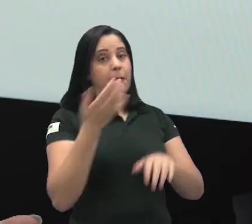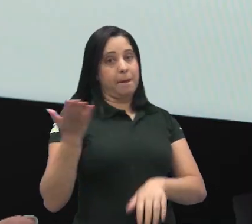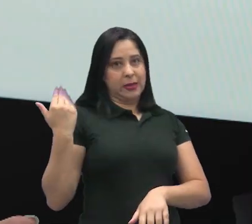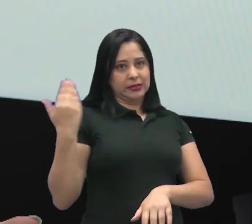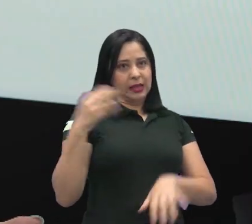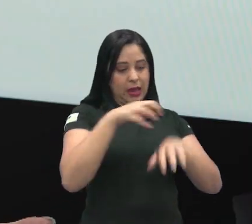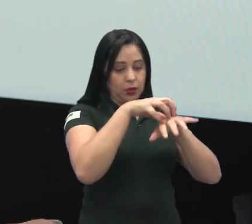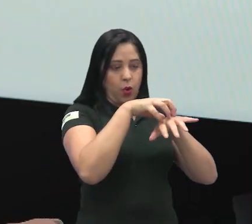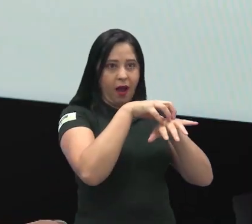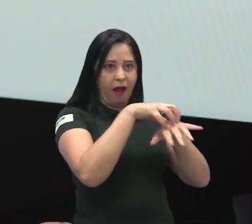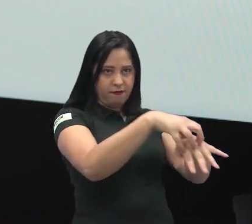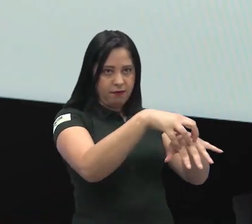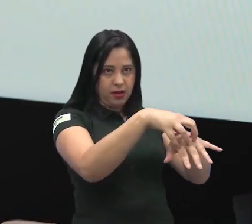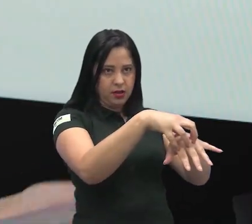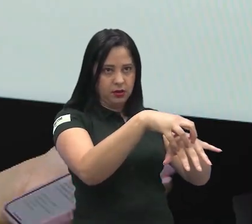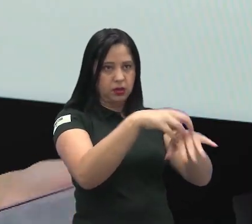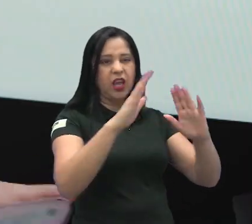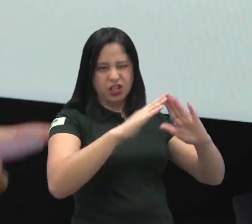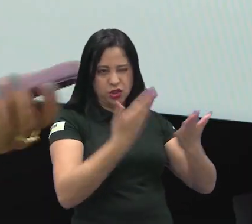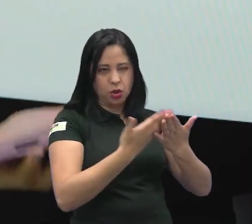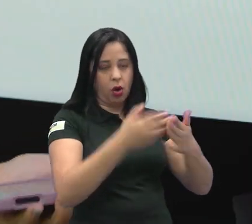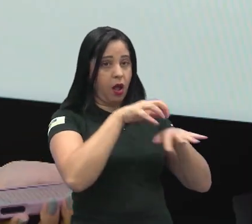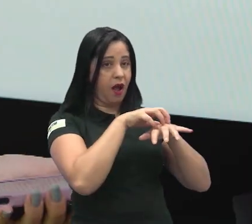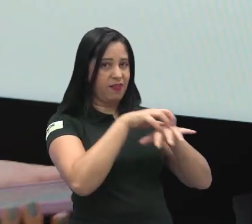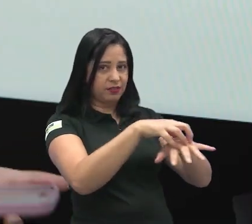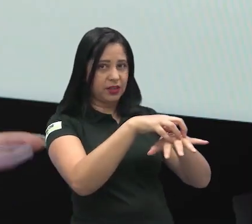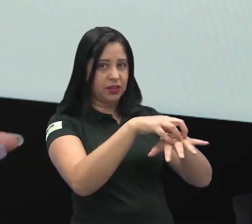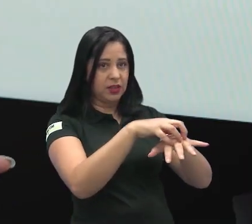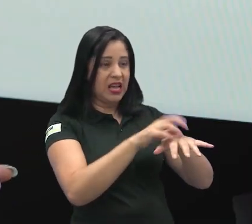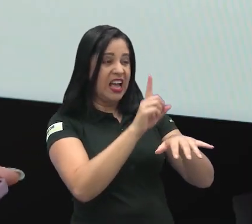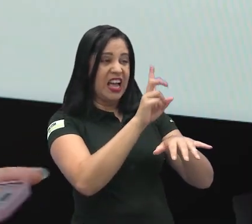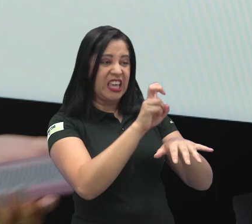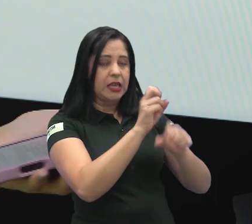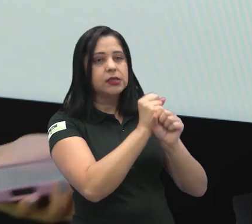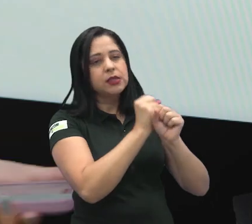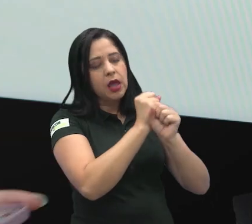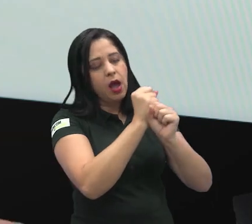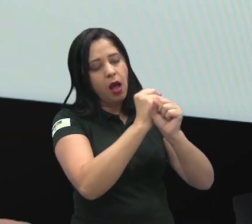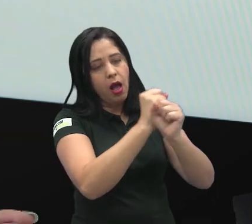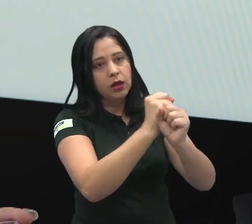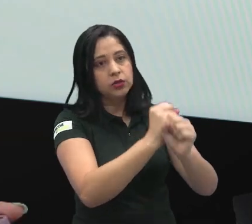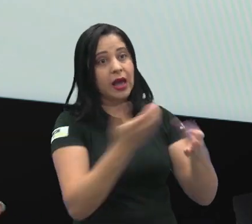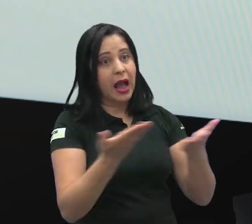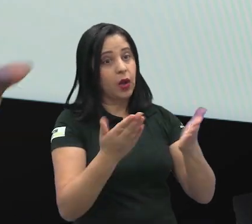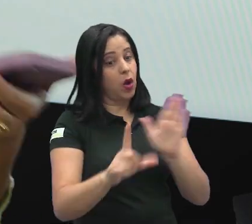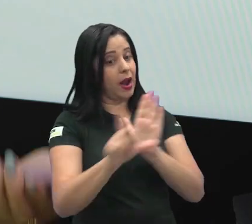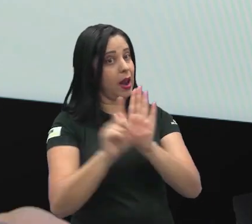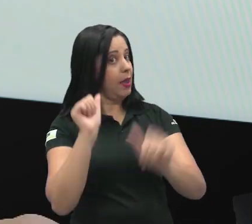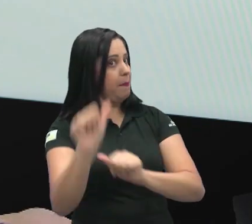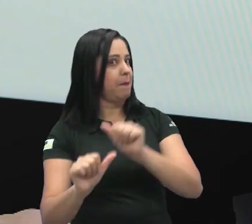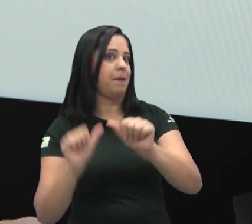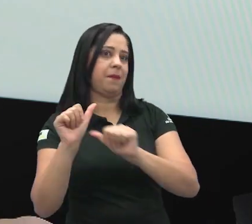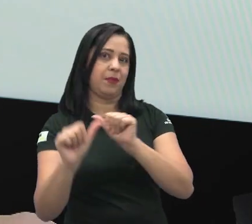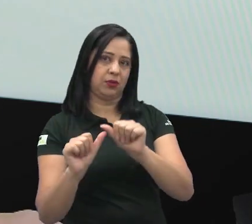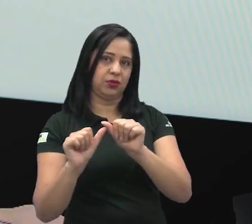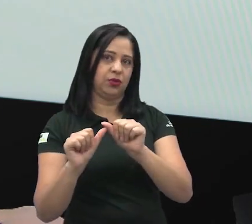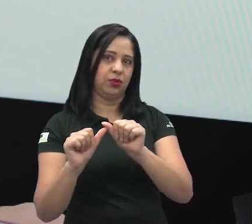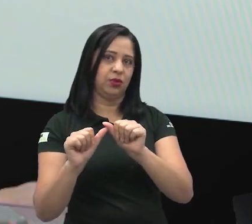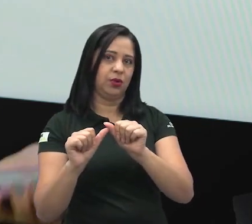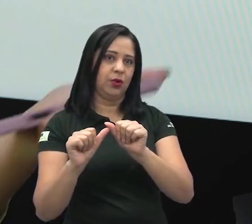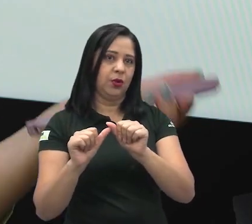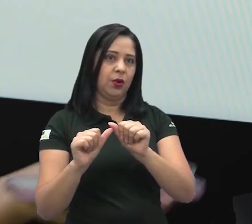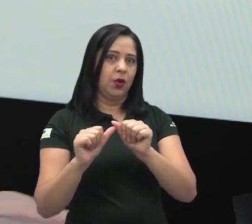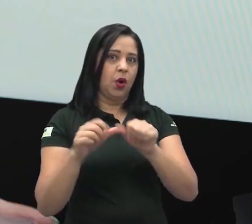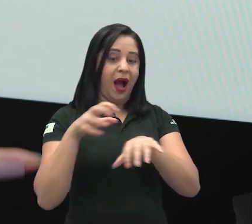cidade. Antes era permitido que eles rodassem com esse transporte, né, as vans escolares, até 15 anos. Com esse projeto de lei aprovado aqui na